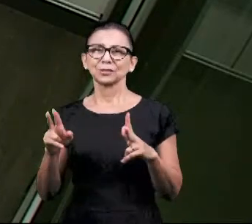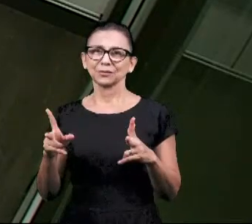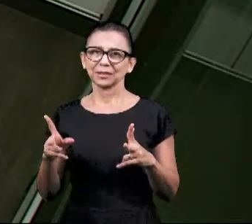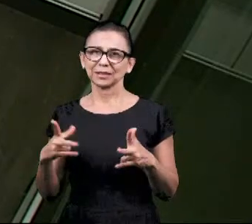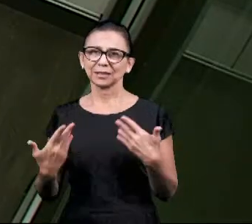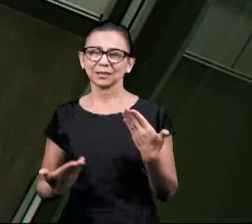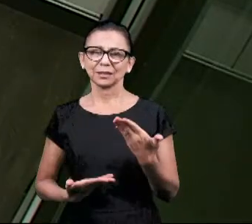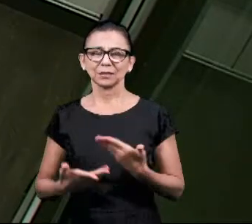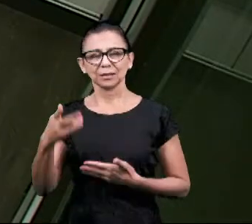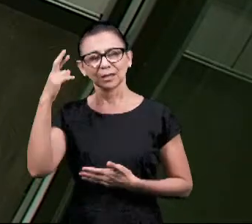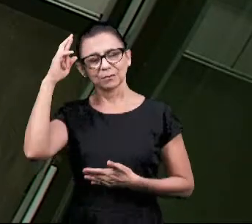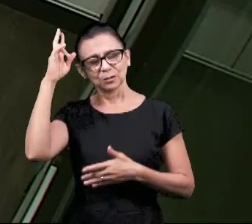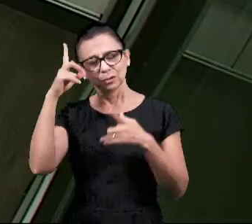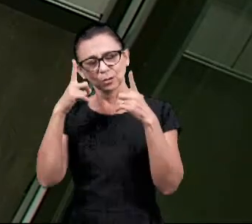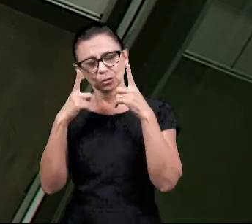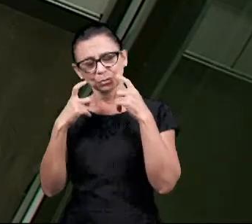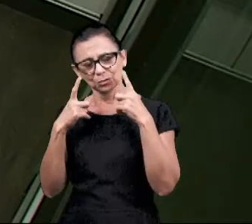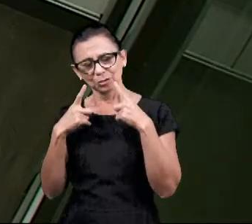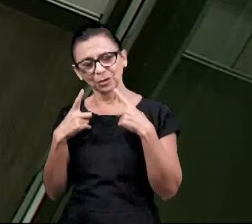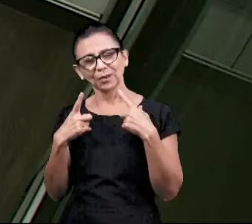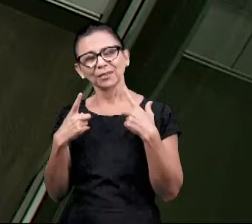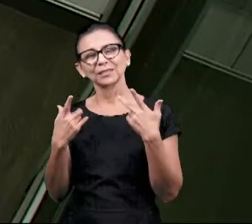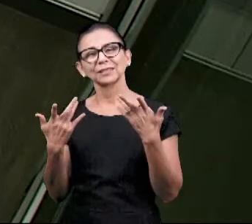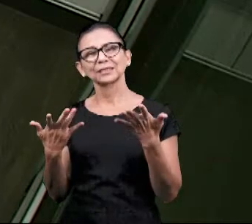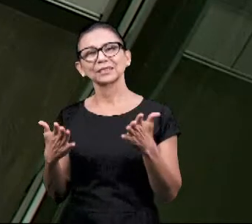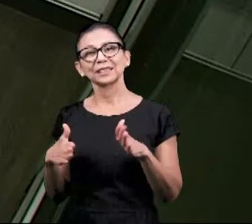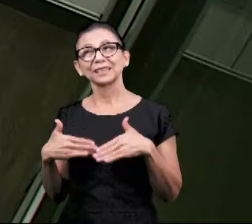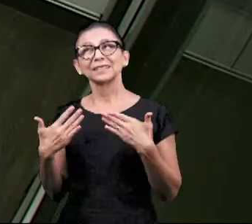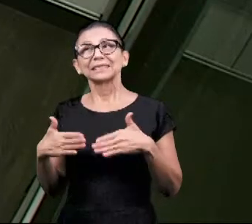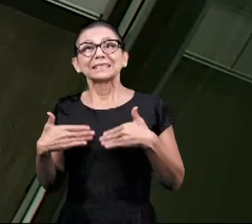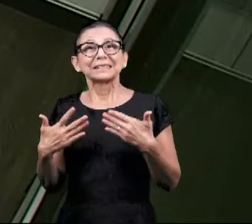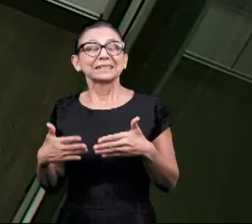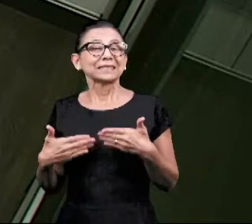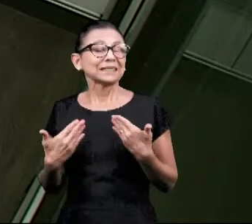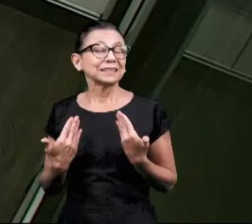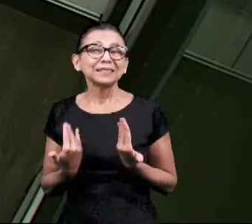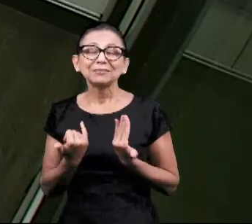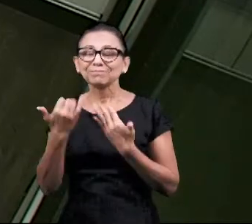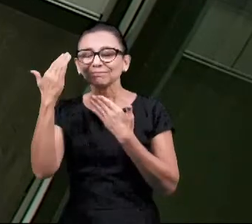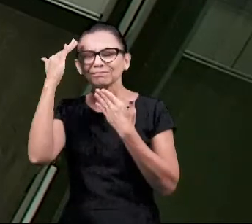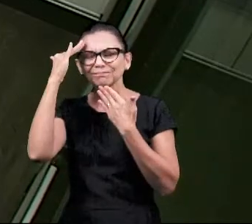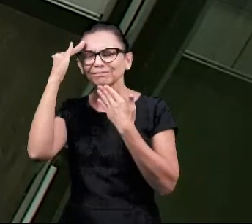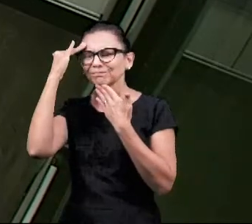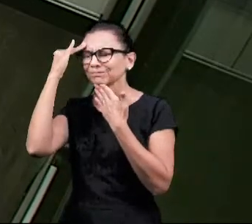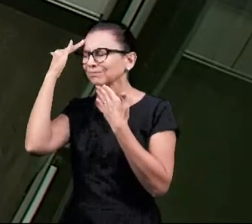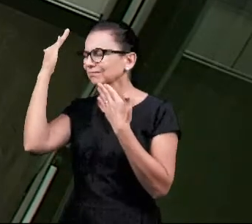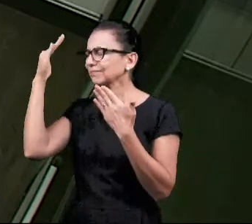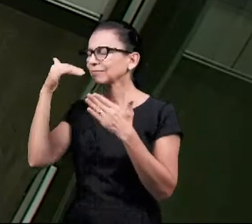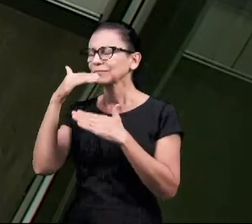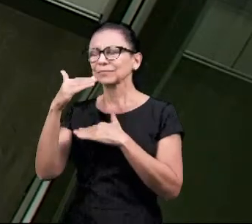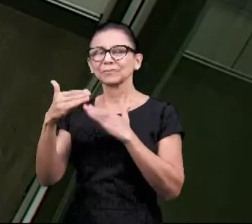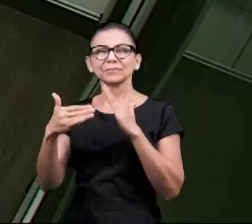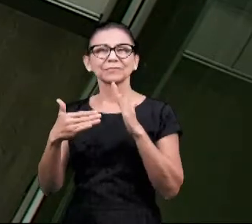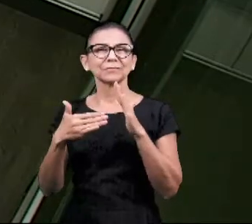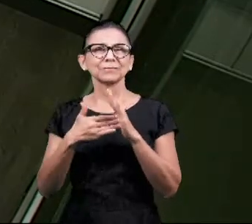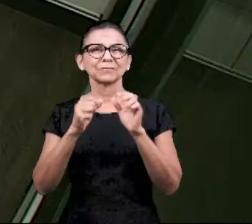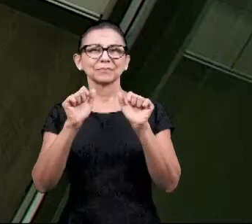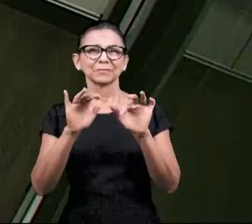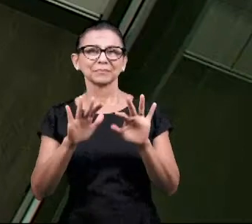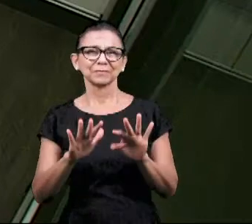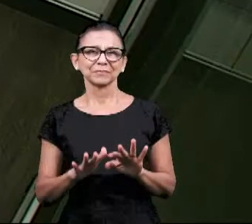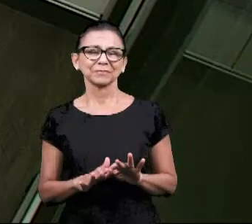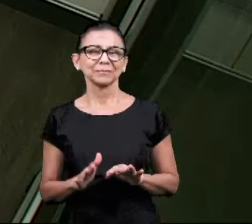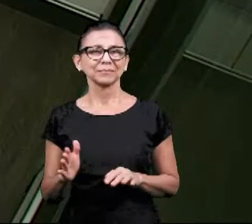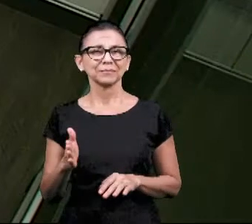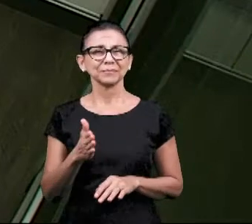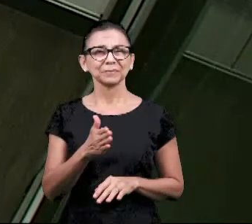ele derrama as lágrimas de alegria, né? Por tudo que o Senhor fez e tem feito na vida, maravilhoso. Me lembro de uma ocasião,